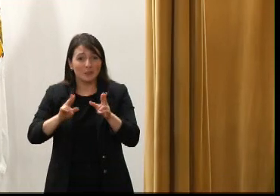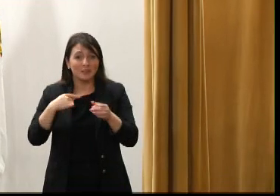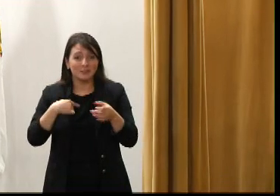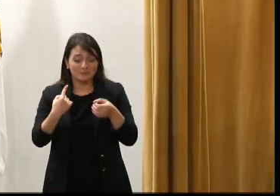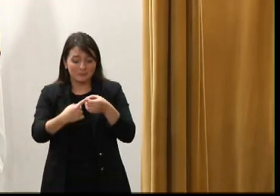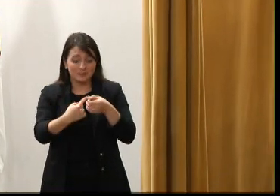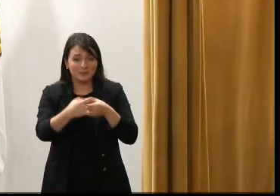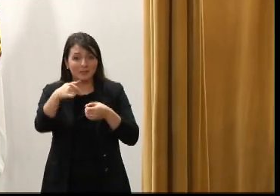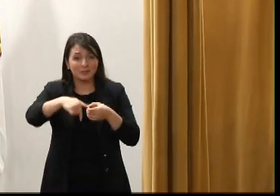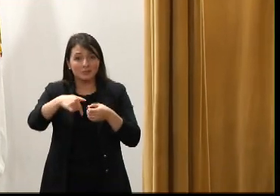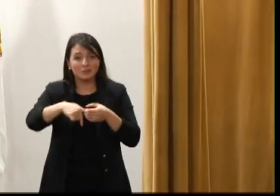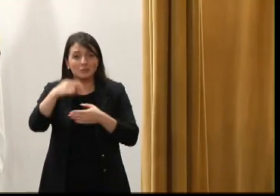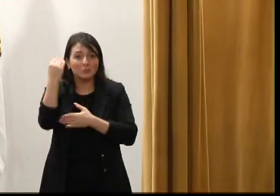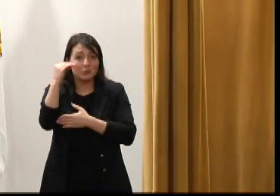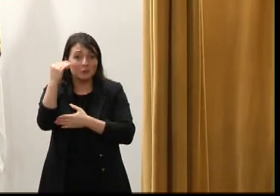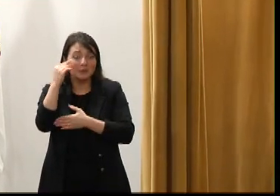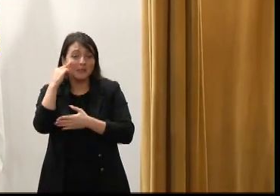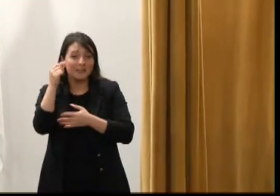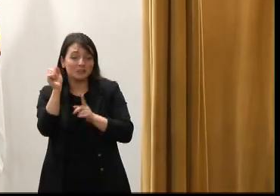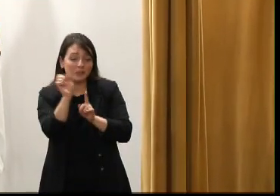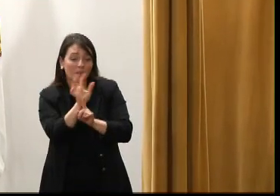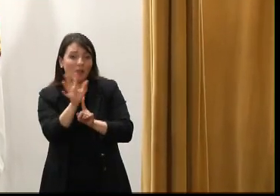Porto Alegre na emissão de gases estufa.